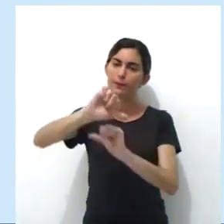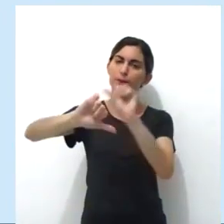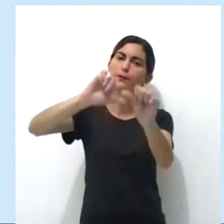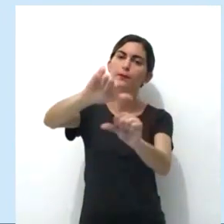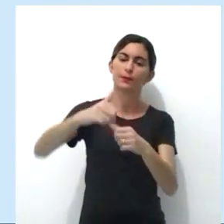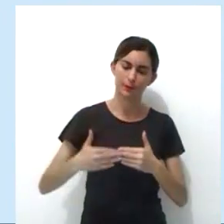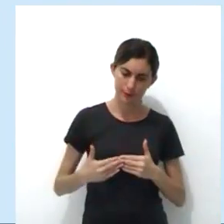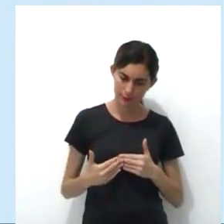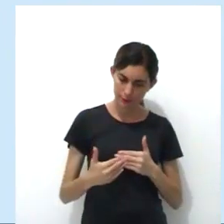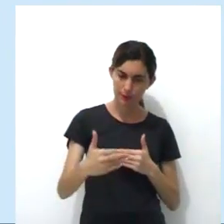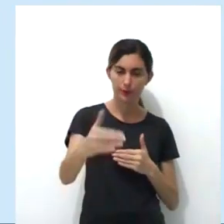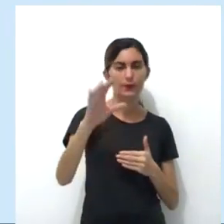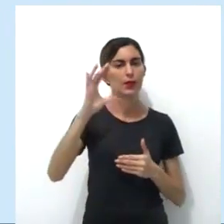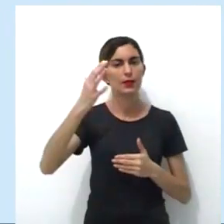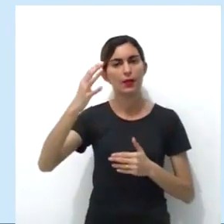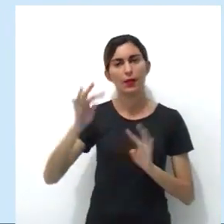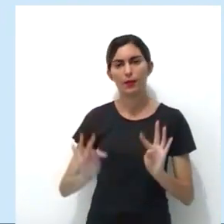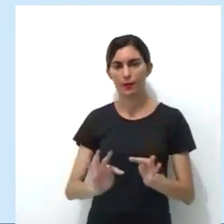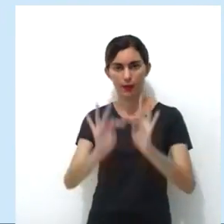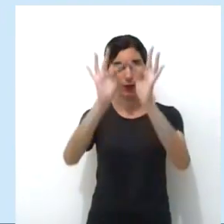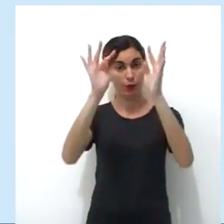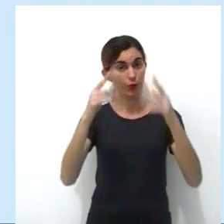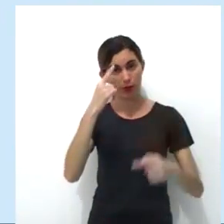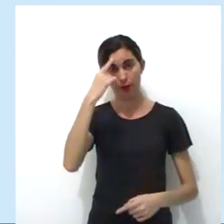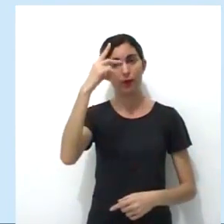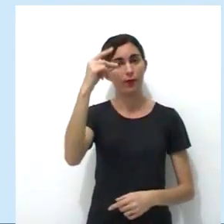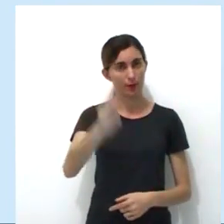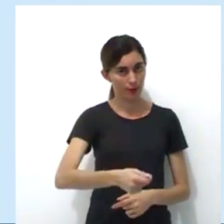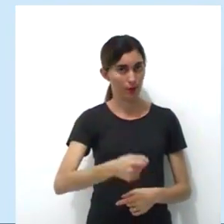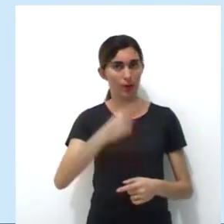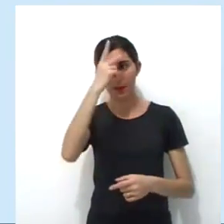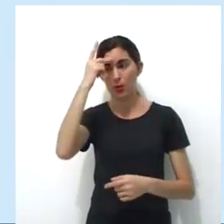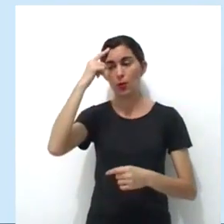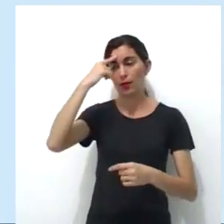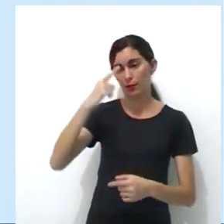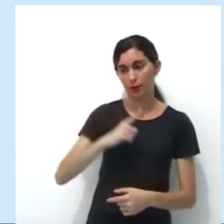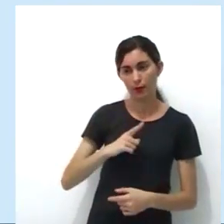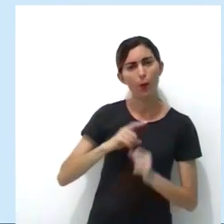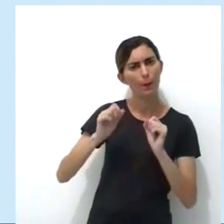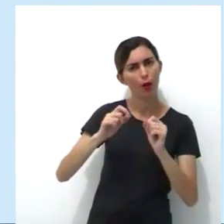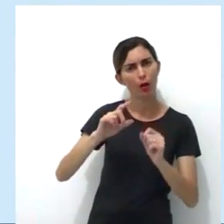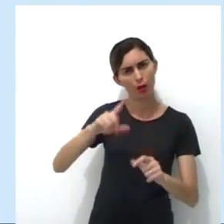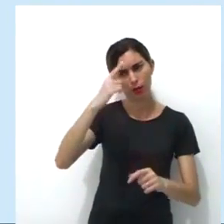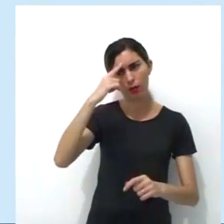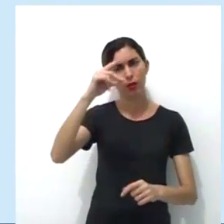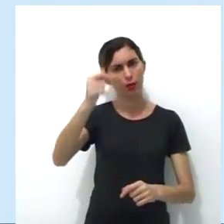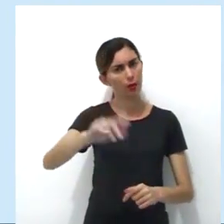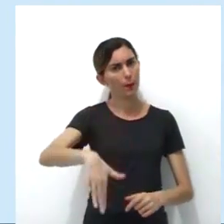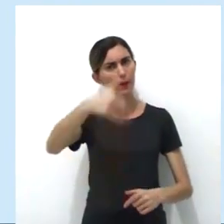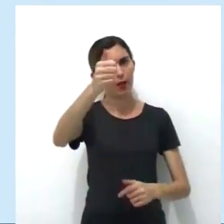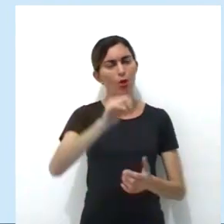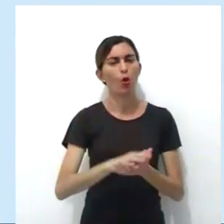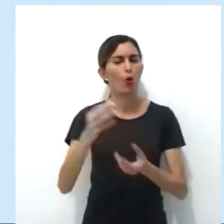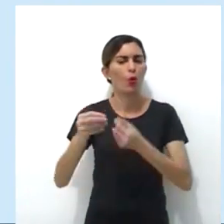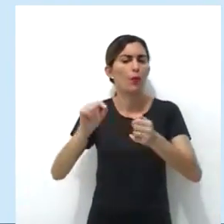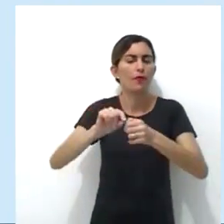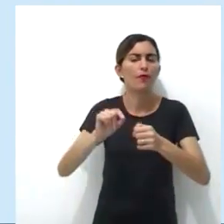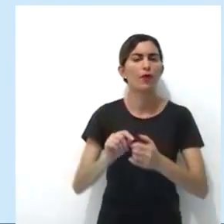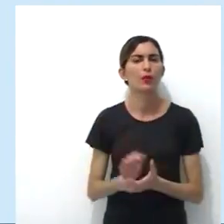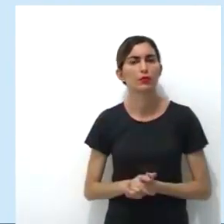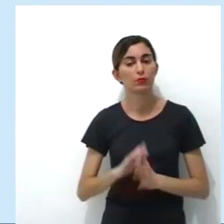dupla. E que isso mostra a questão do processo de inovação tecnológica, a reinvenção da geladeira. Então